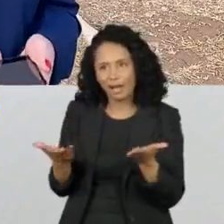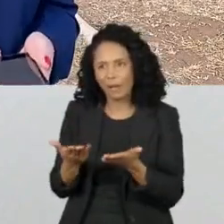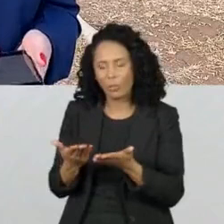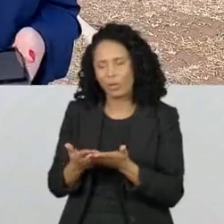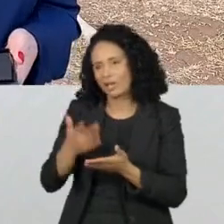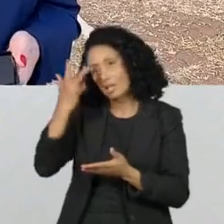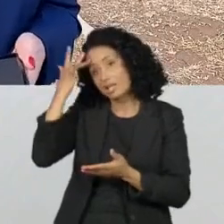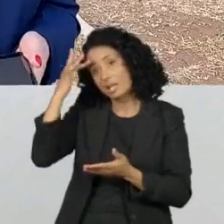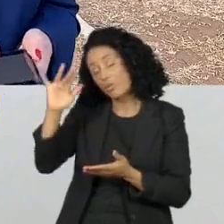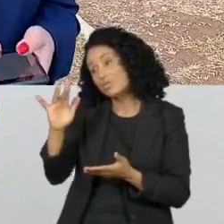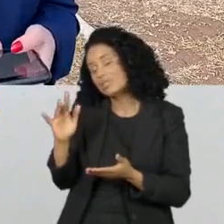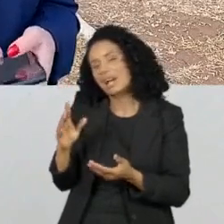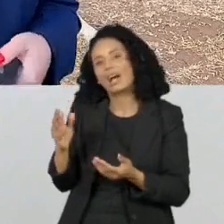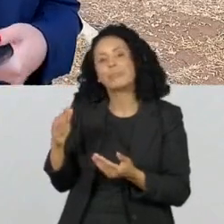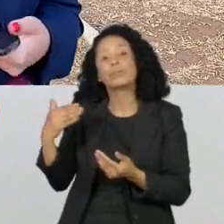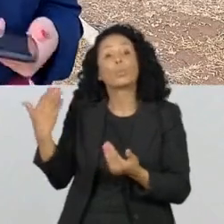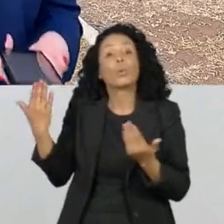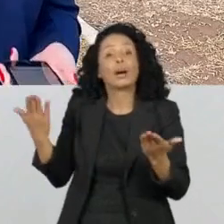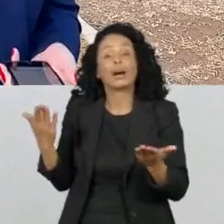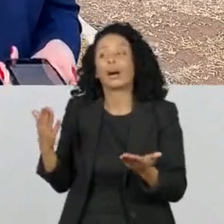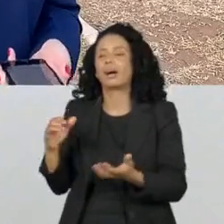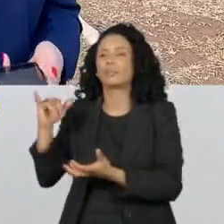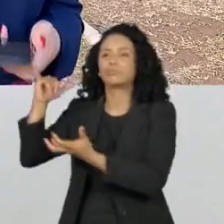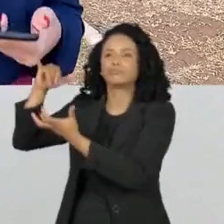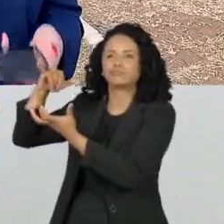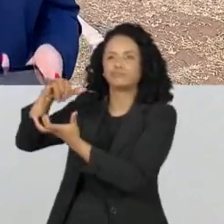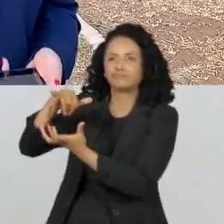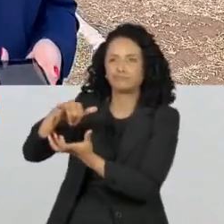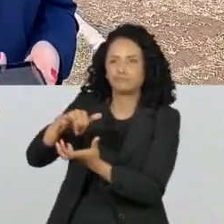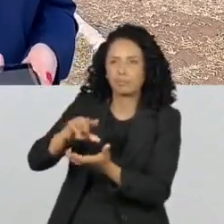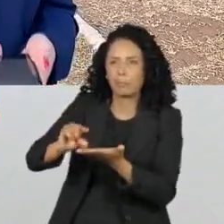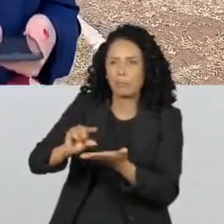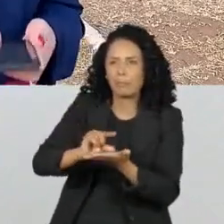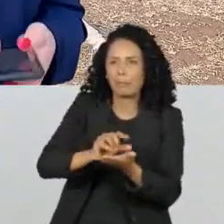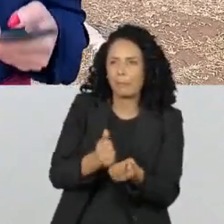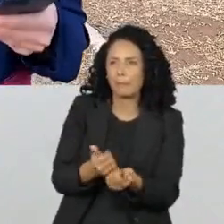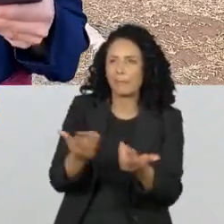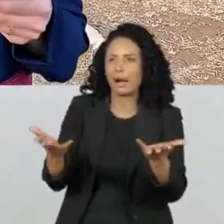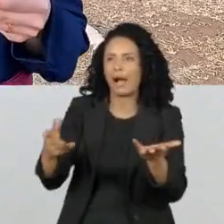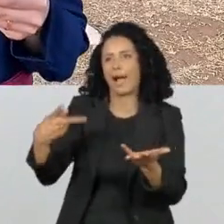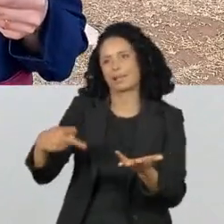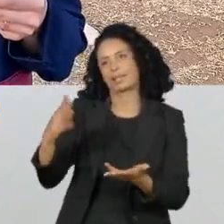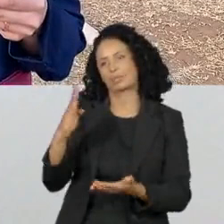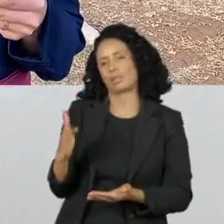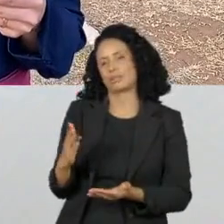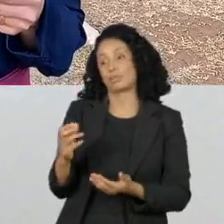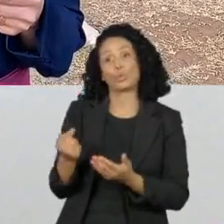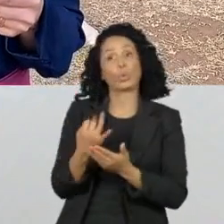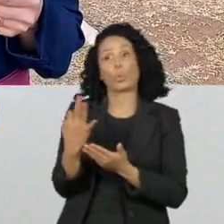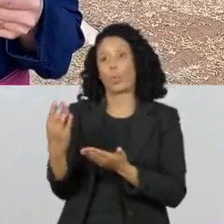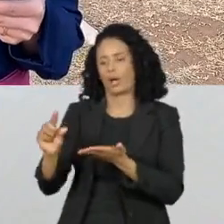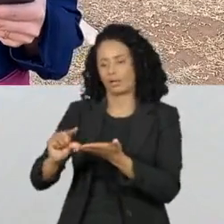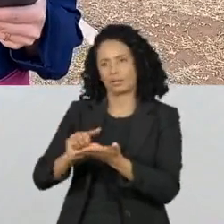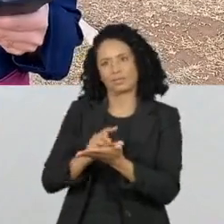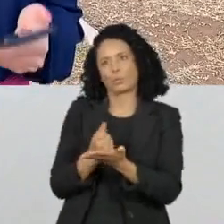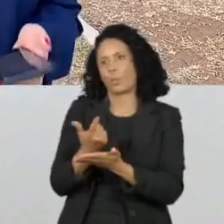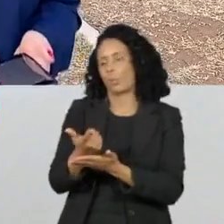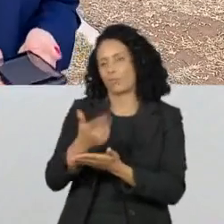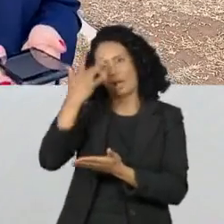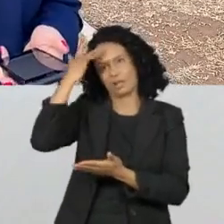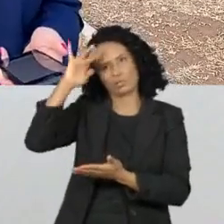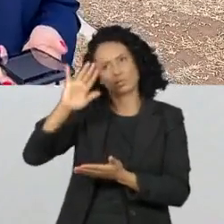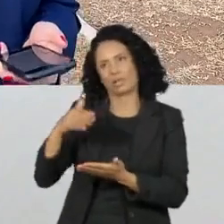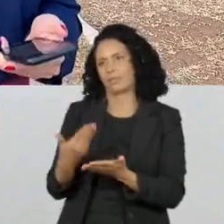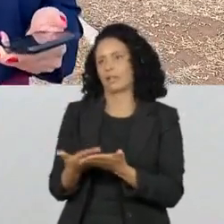quando essas doses estarão aqui no Brasil e também não há estimativa de quantas doses serão compradas. Em relação aos dados